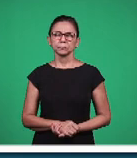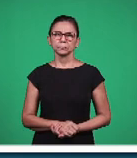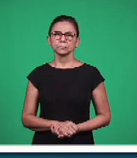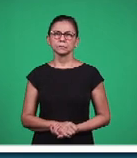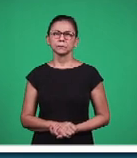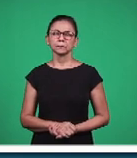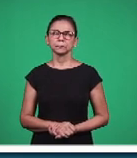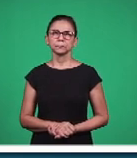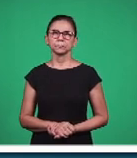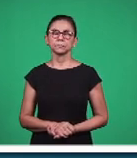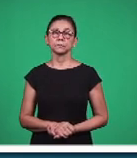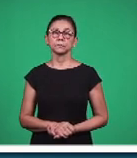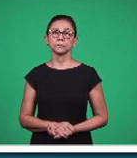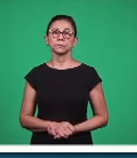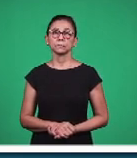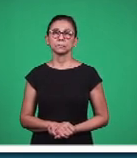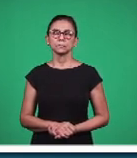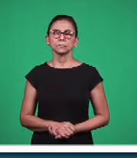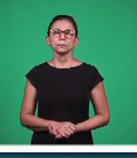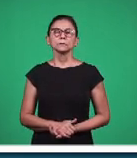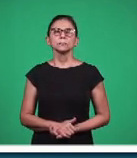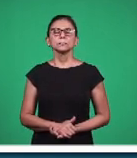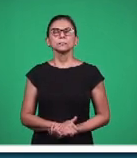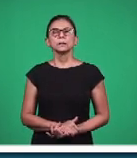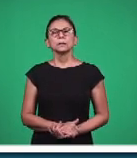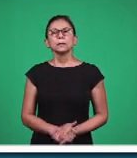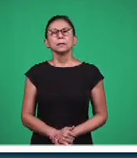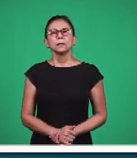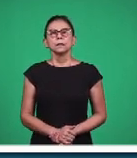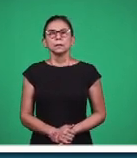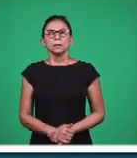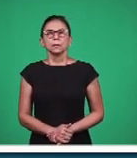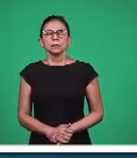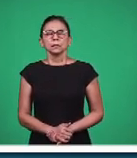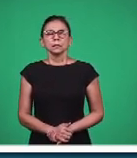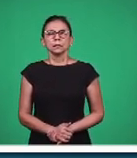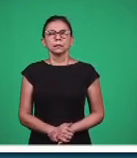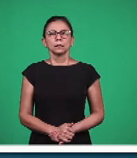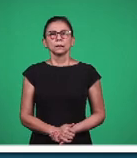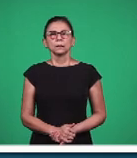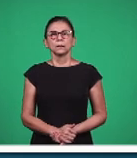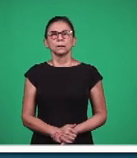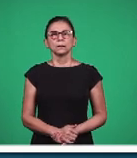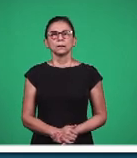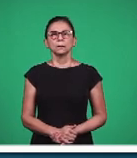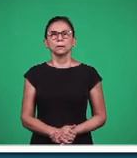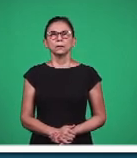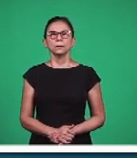Ok. Já tá com ele, já tá com ele.